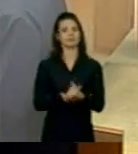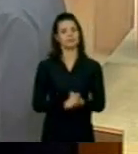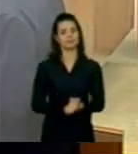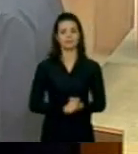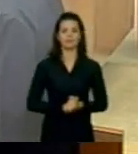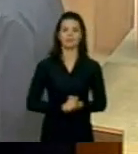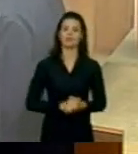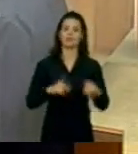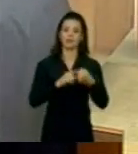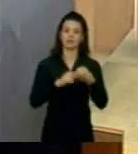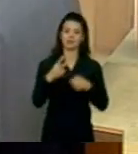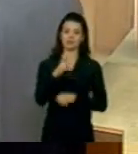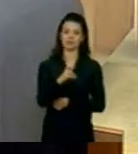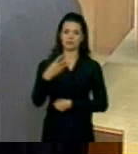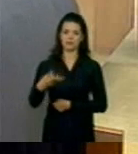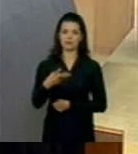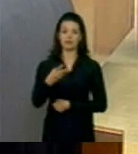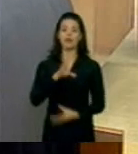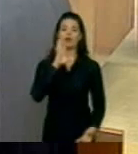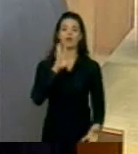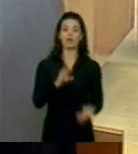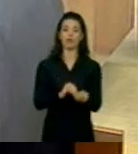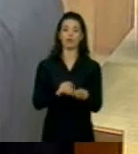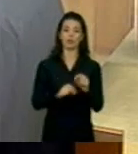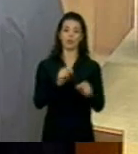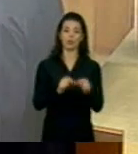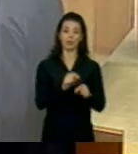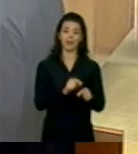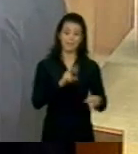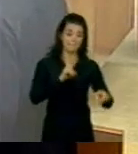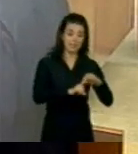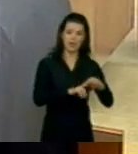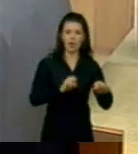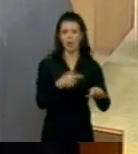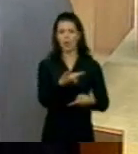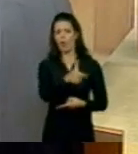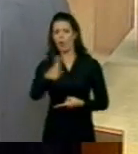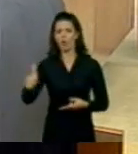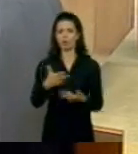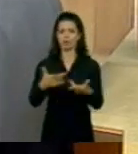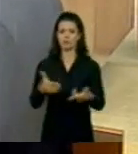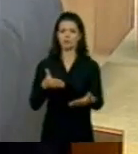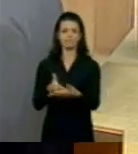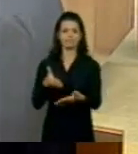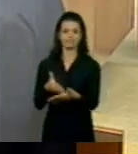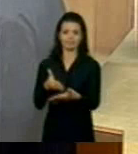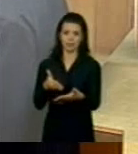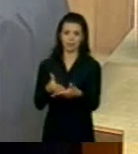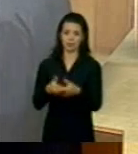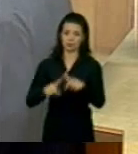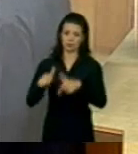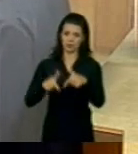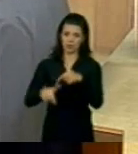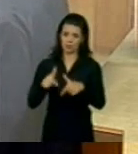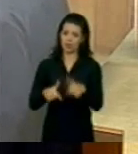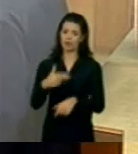2º do artigo 53 leva à conclusão de que não é apenas a prisão, mas qualquer medida constritiva que impeça o livre desempenho do mandato parlamentar não